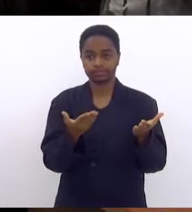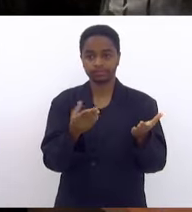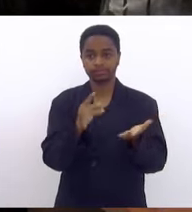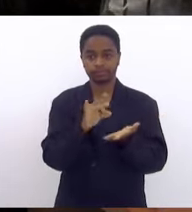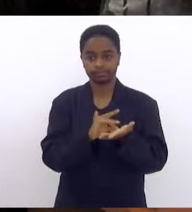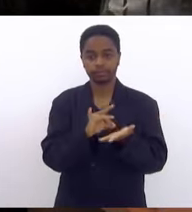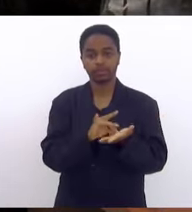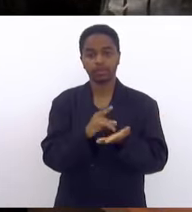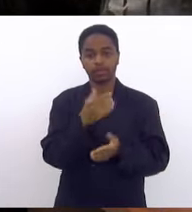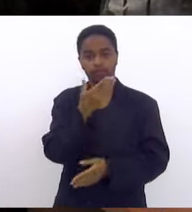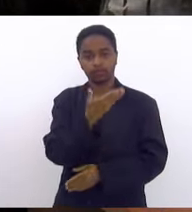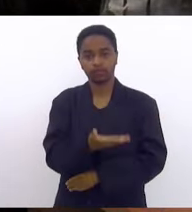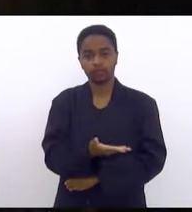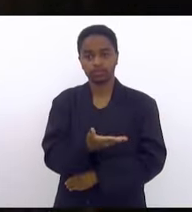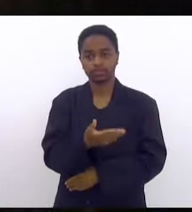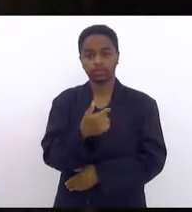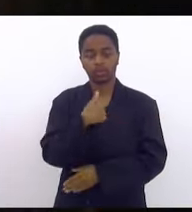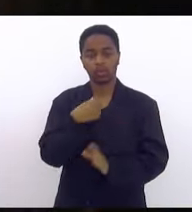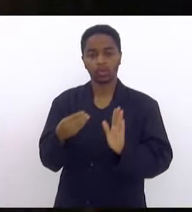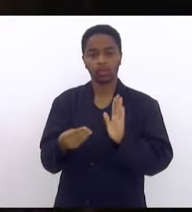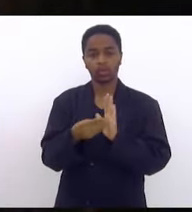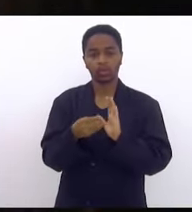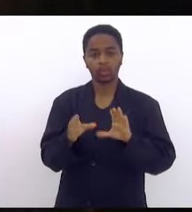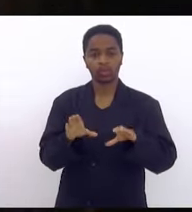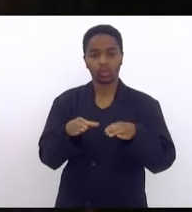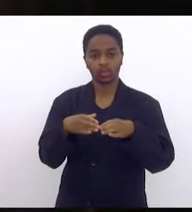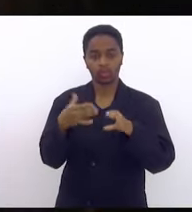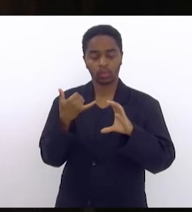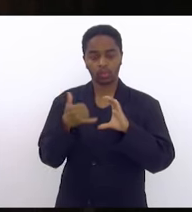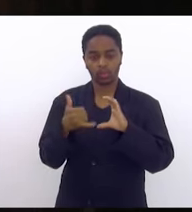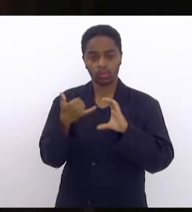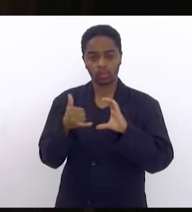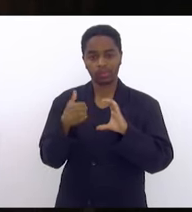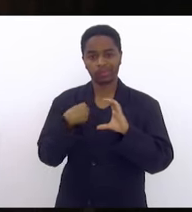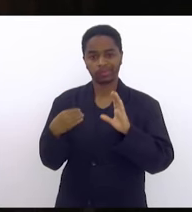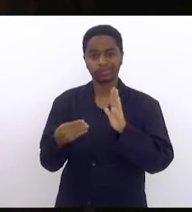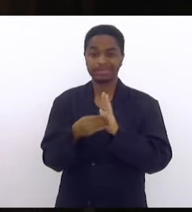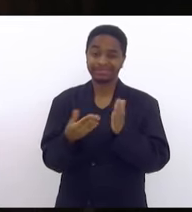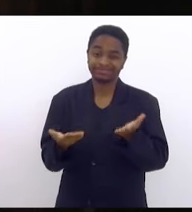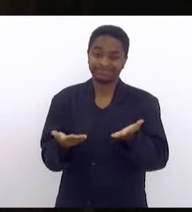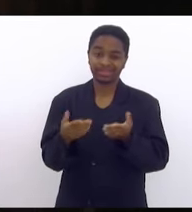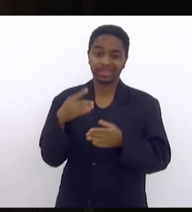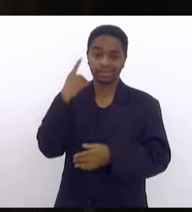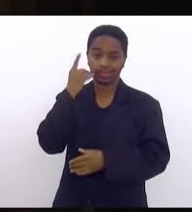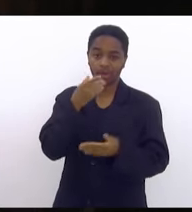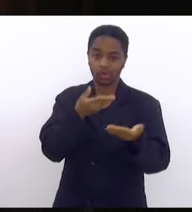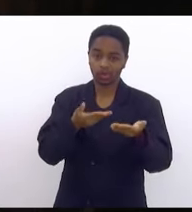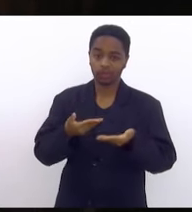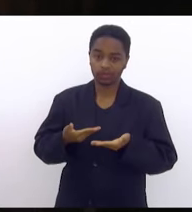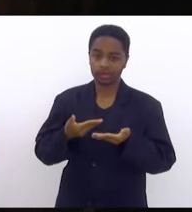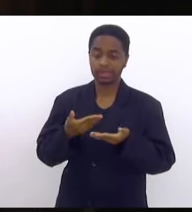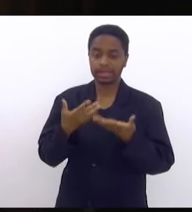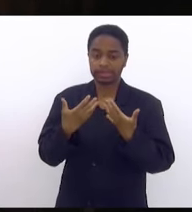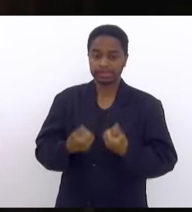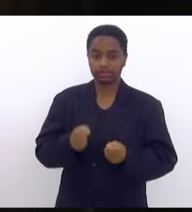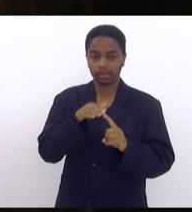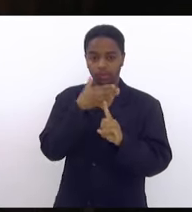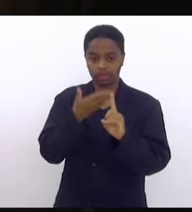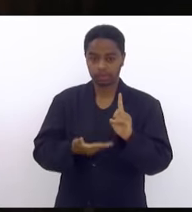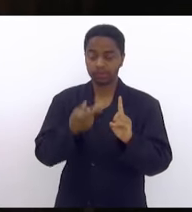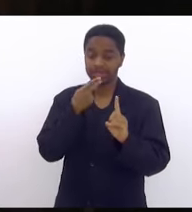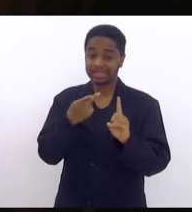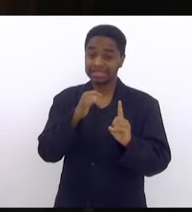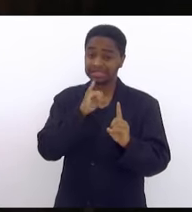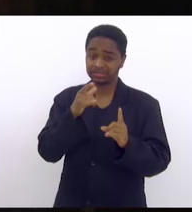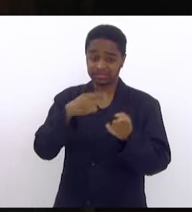vocês realmente... Eu votei no grupo lá, deputado, votei no grupo e falei, poxa, o deputado convidou a gente para receber uma moção. E eu falei, quem quiser